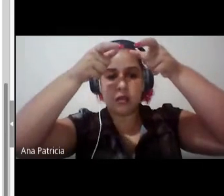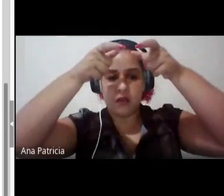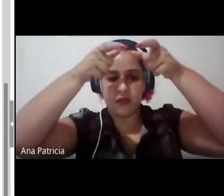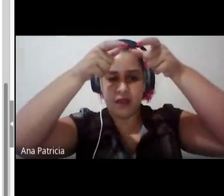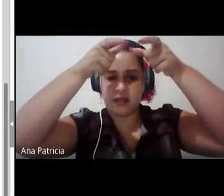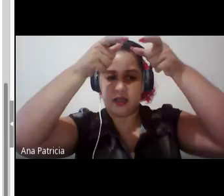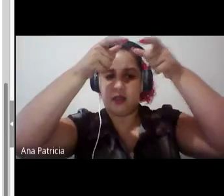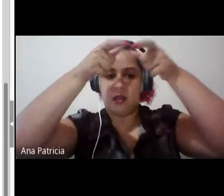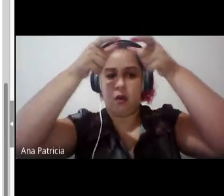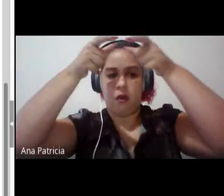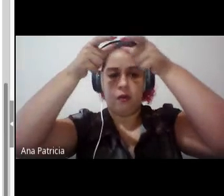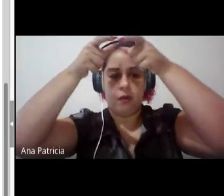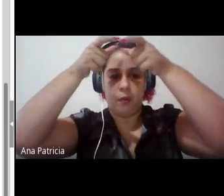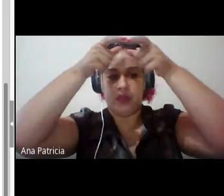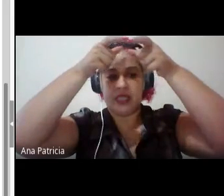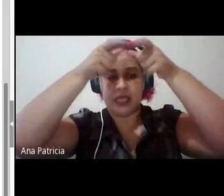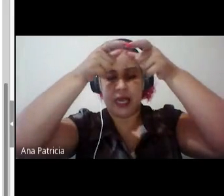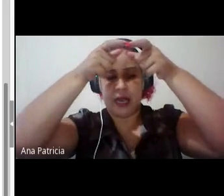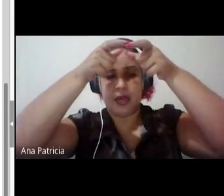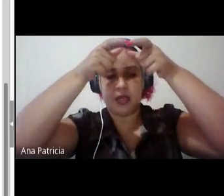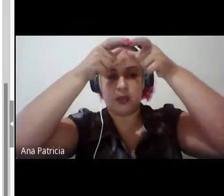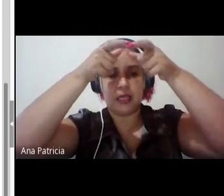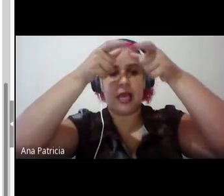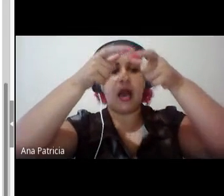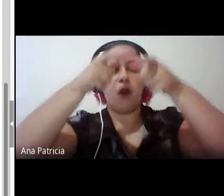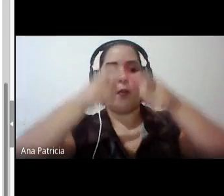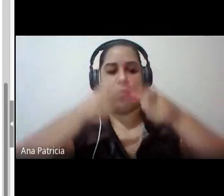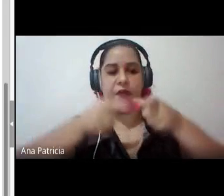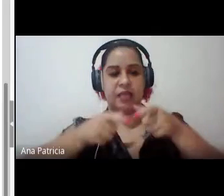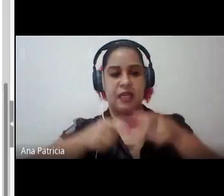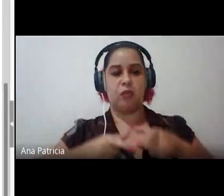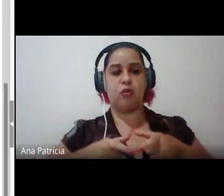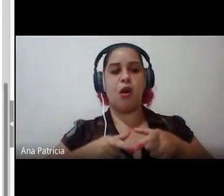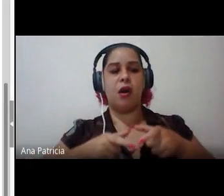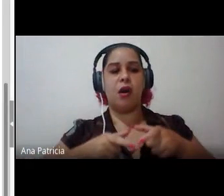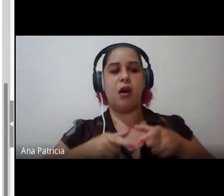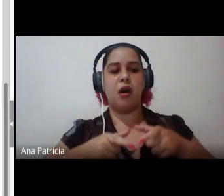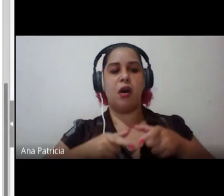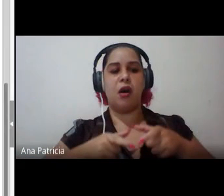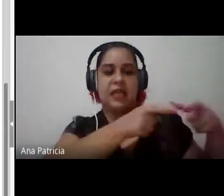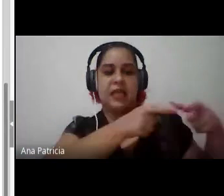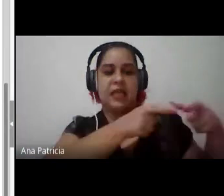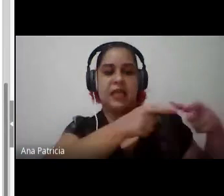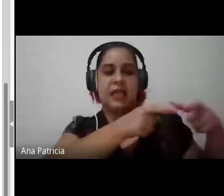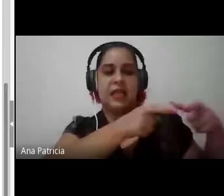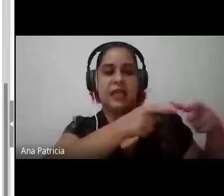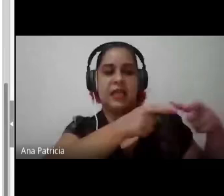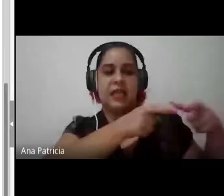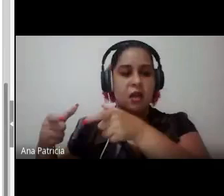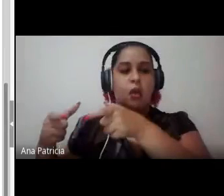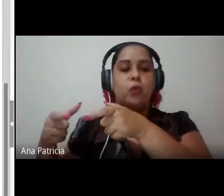lugar onde eu vou fazer. Então, ó, eu posso fazer aqui na cabeça o sinal, eu posso fazer aqui no tórax, eu posso fazer aqui nas